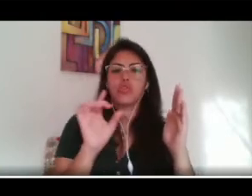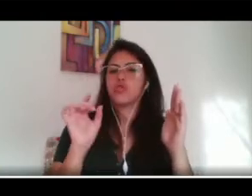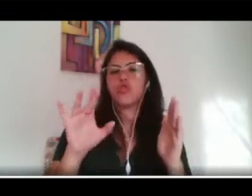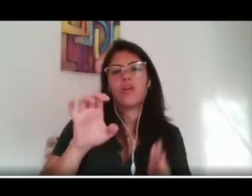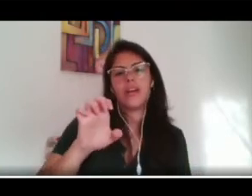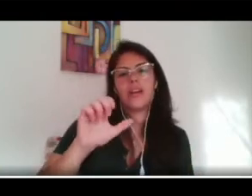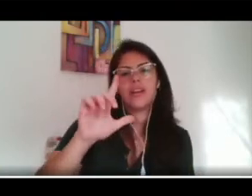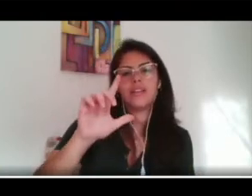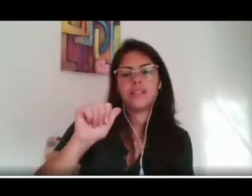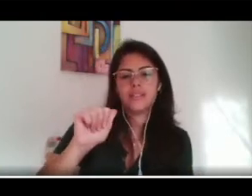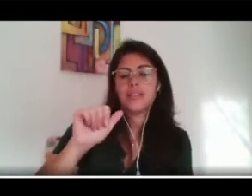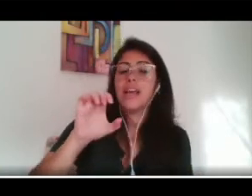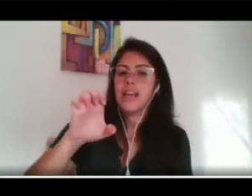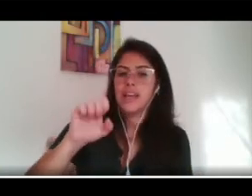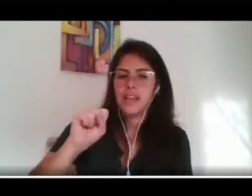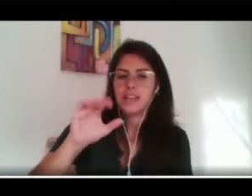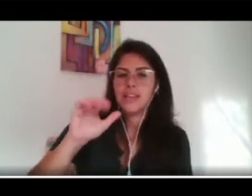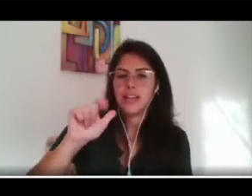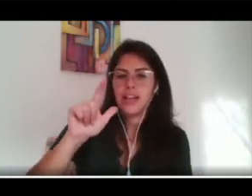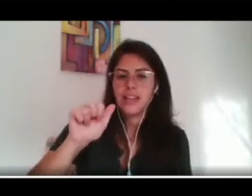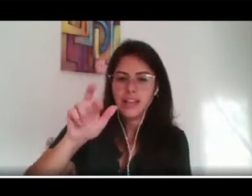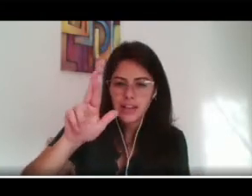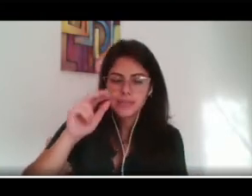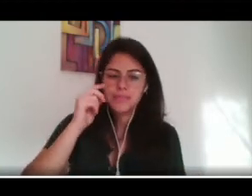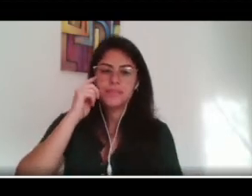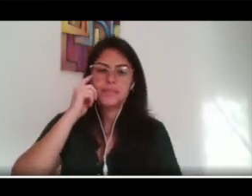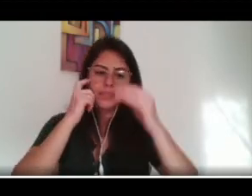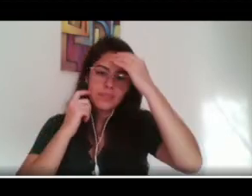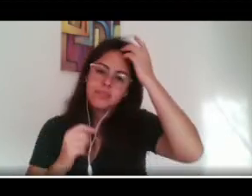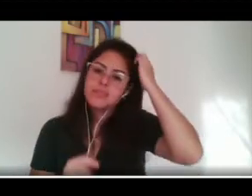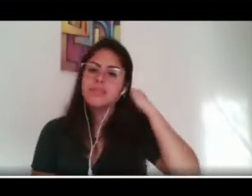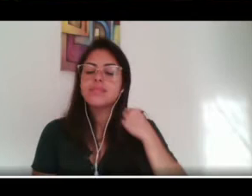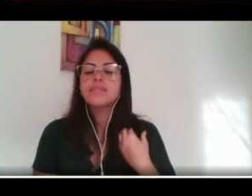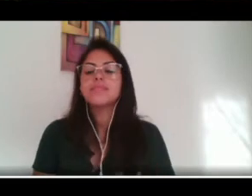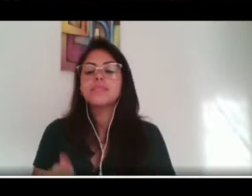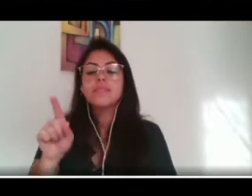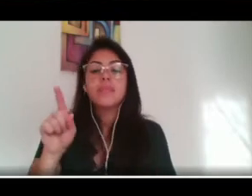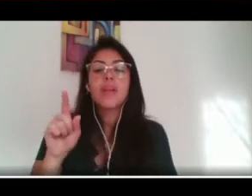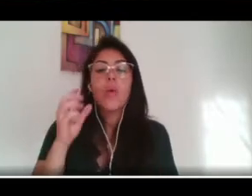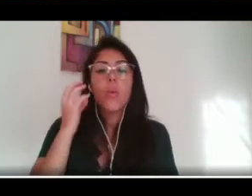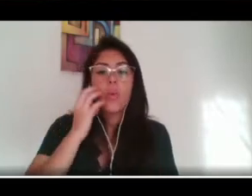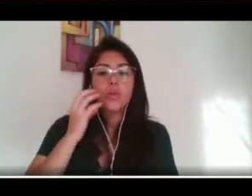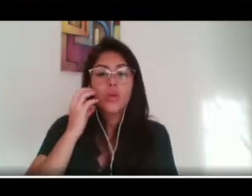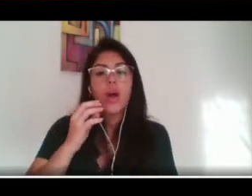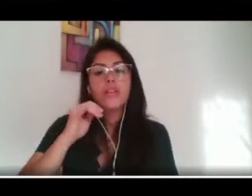Tá, obrigada. Indira, vamos aproveitar e trocar, por favor? Pois não.